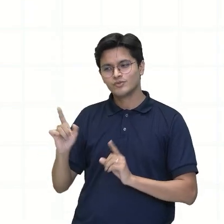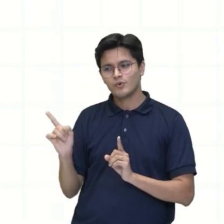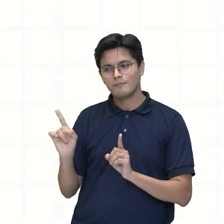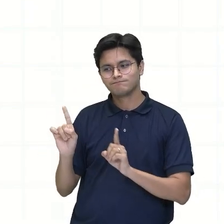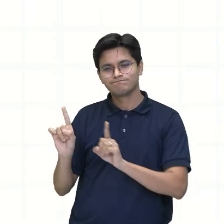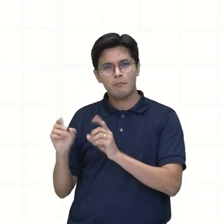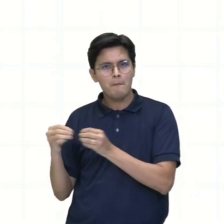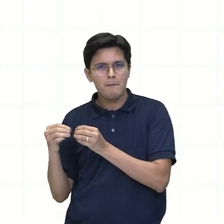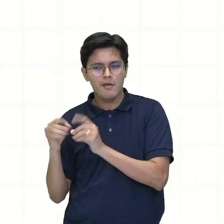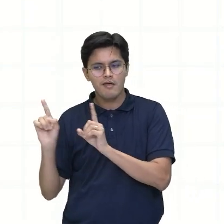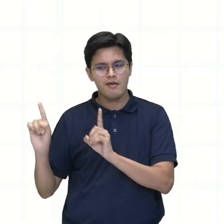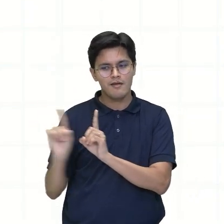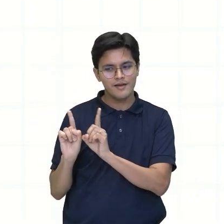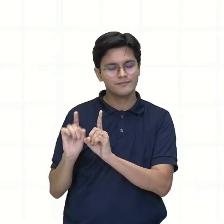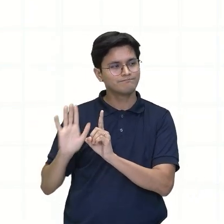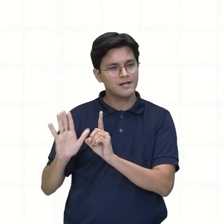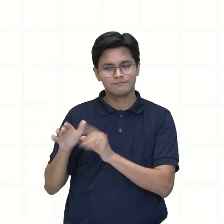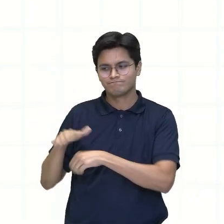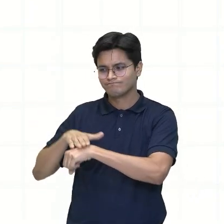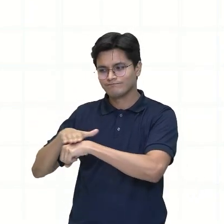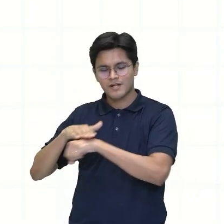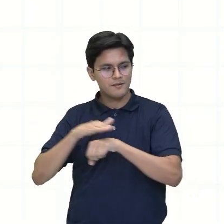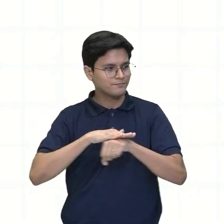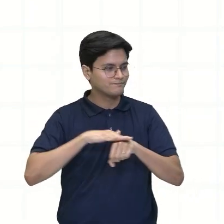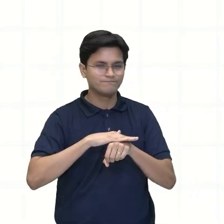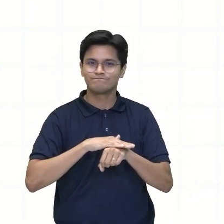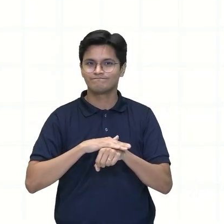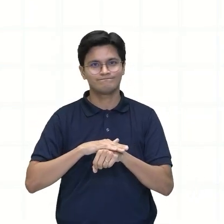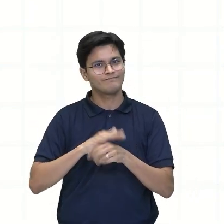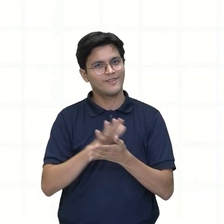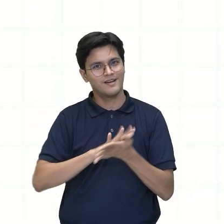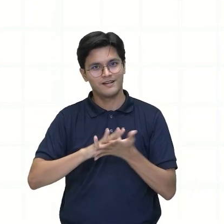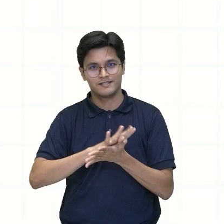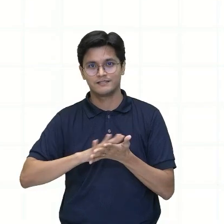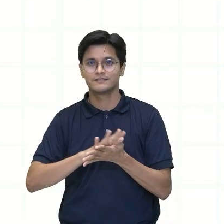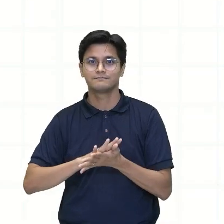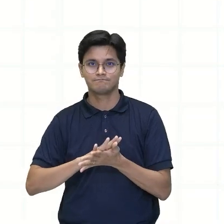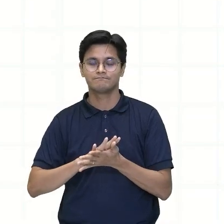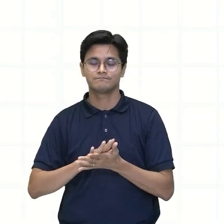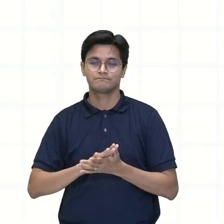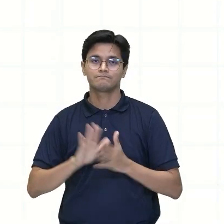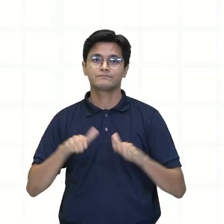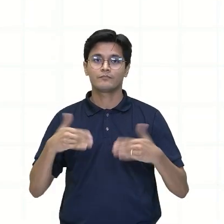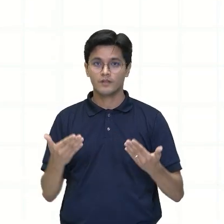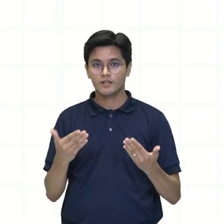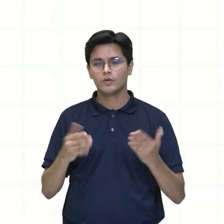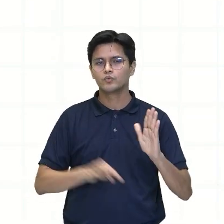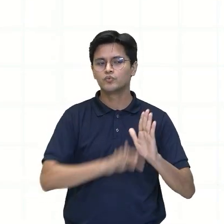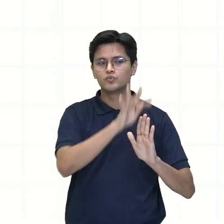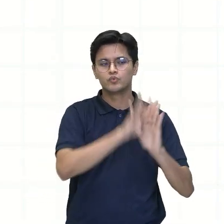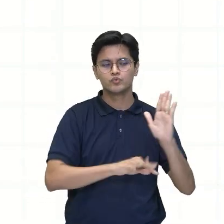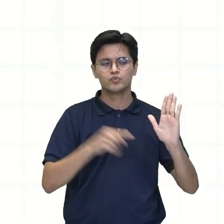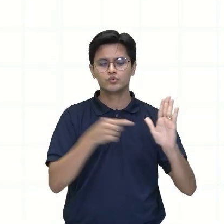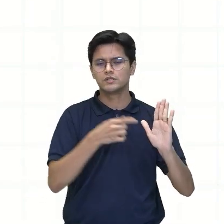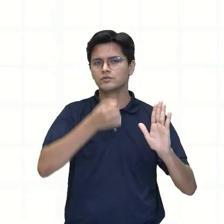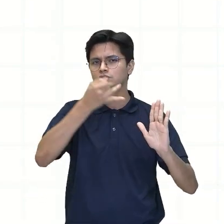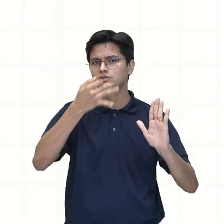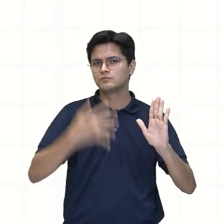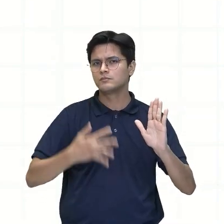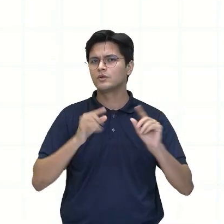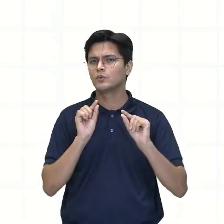só conversar de longe, tá bom? Vejam, então, de acordo com o texto, é correto afirmar que